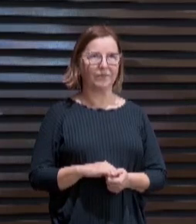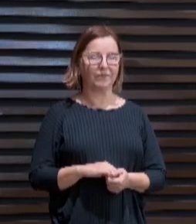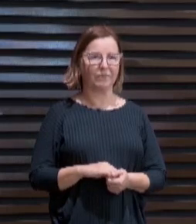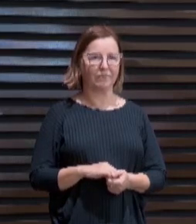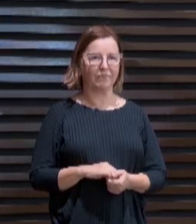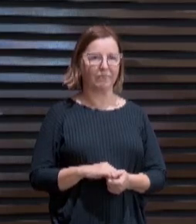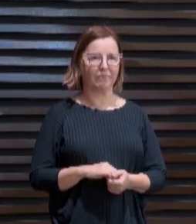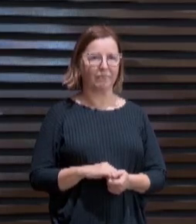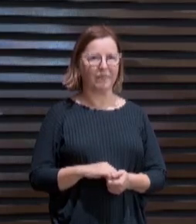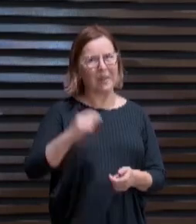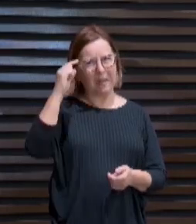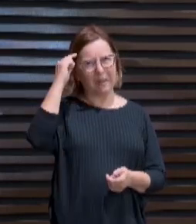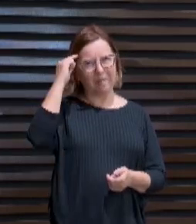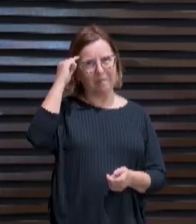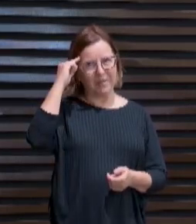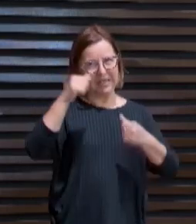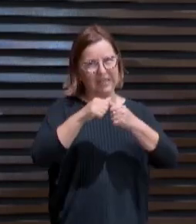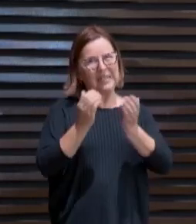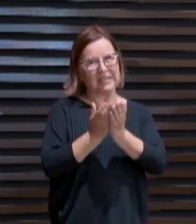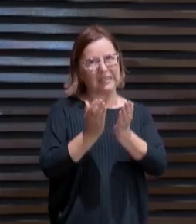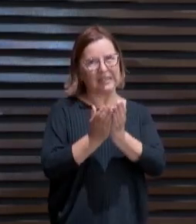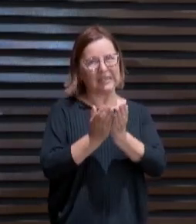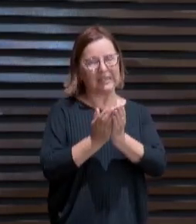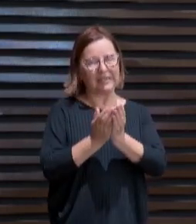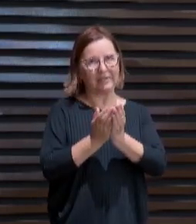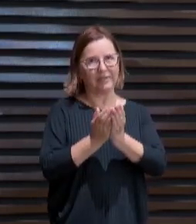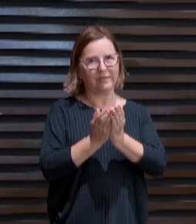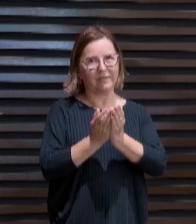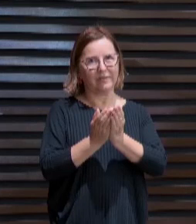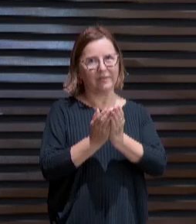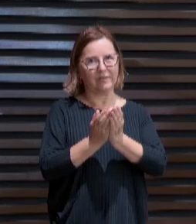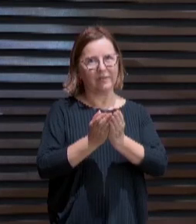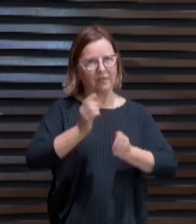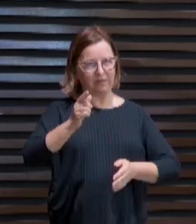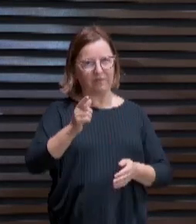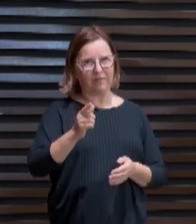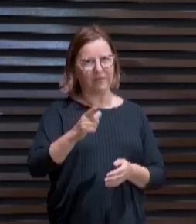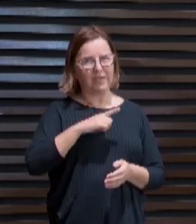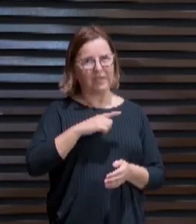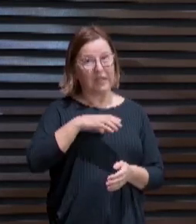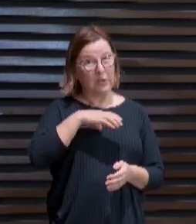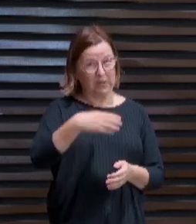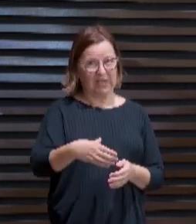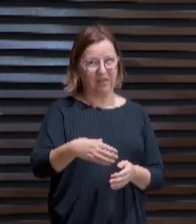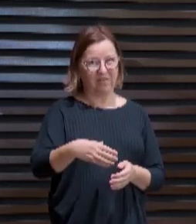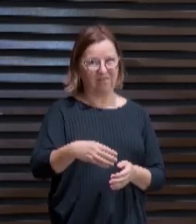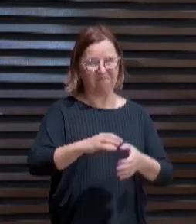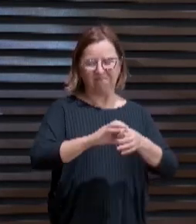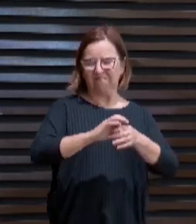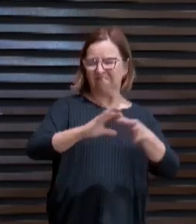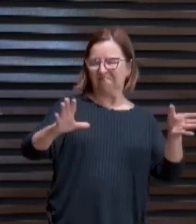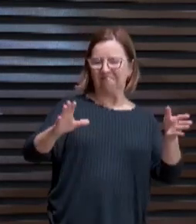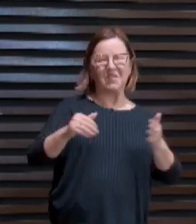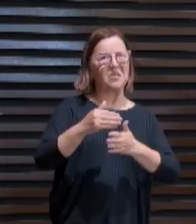Coloque-se no lugar desses irmãos. Você teria coragem de abrir mão do seu patrimônio em nome de Cristo?